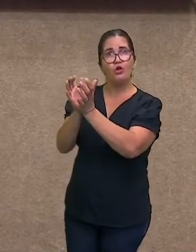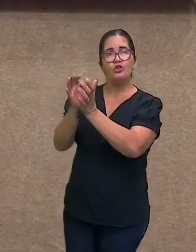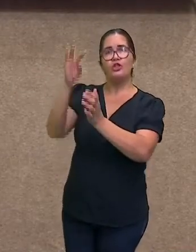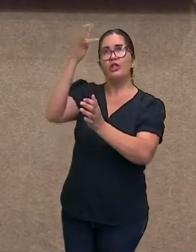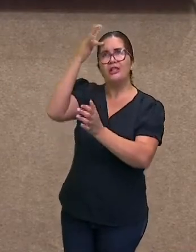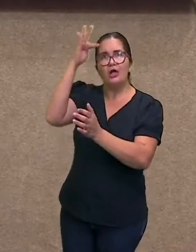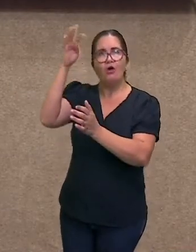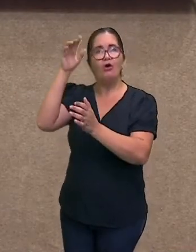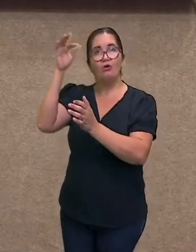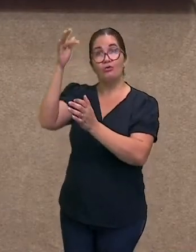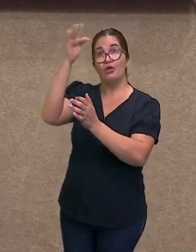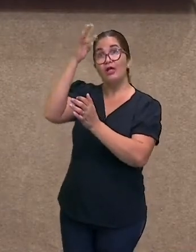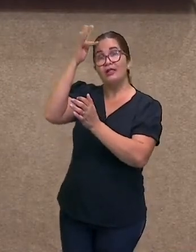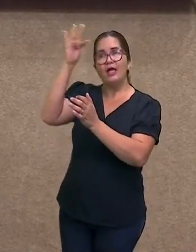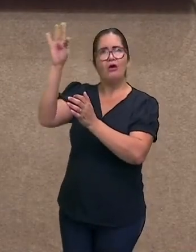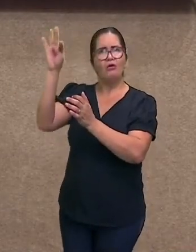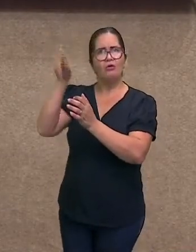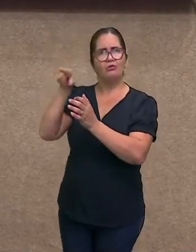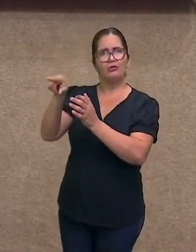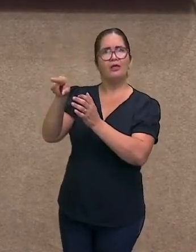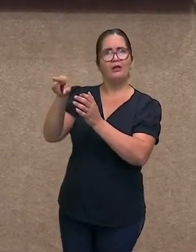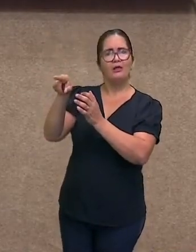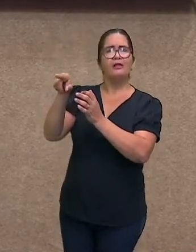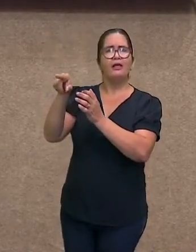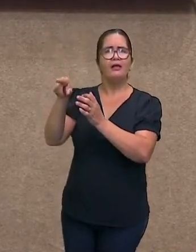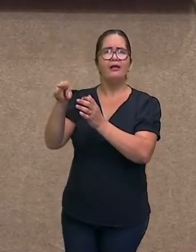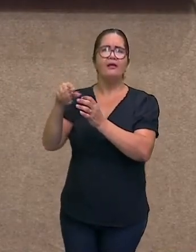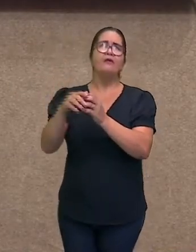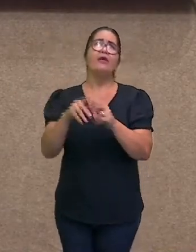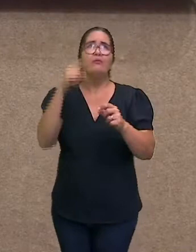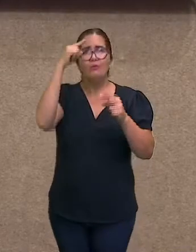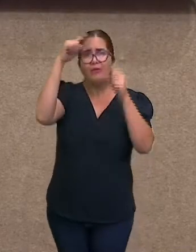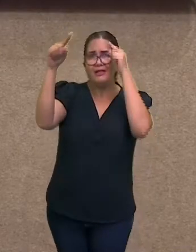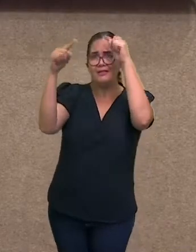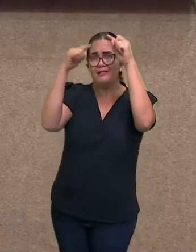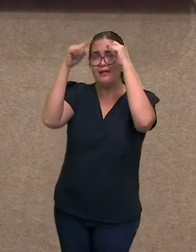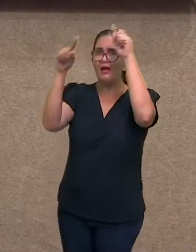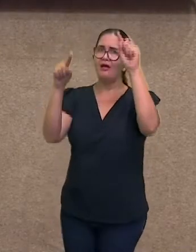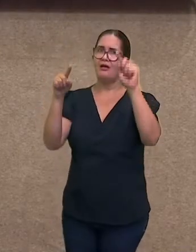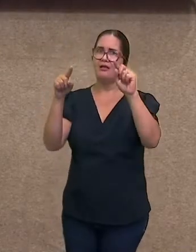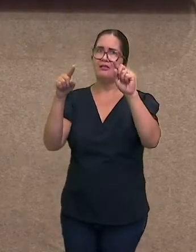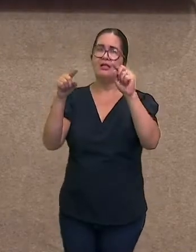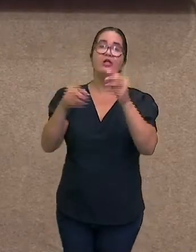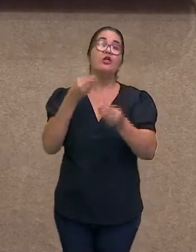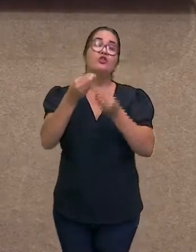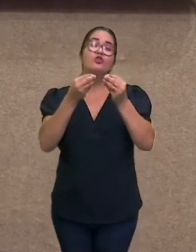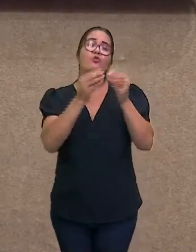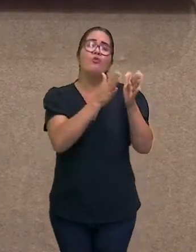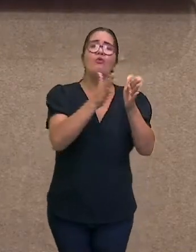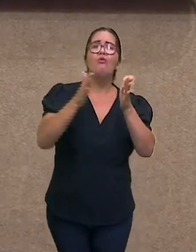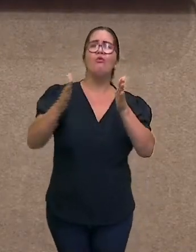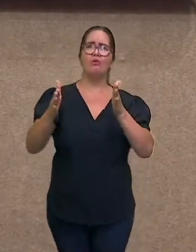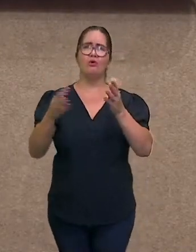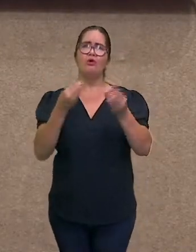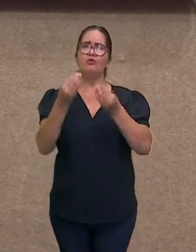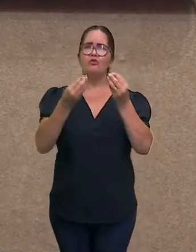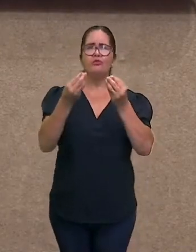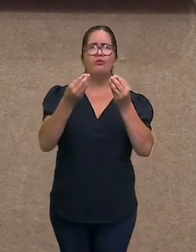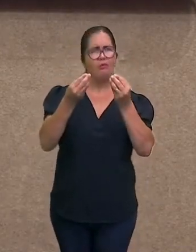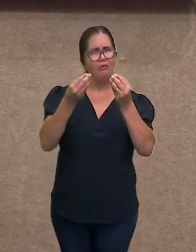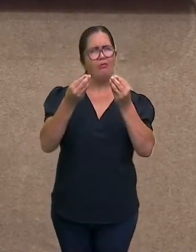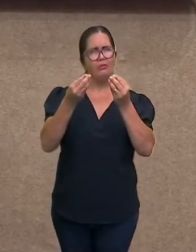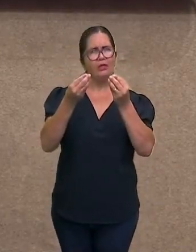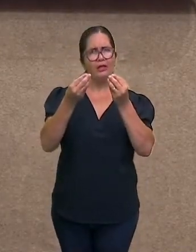absolutismo vivia. Mas cada teórico traz sua linha de pensamento. Então, agora vamos conhecer a linha de